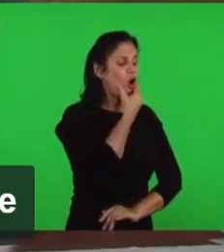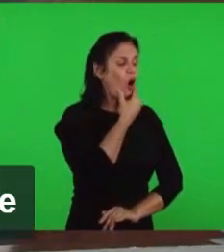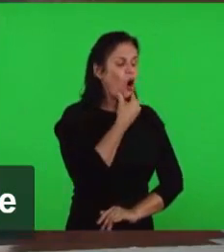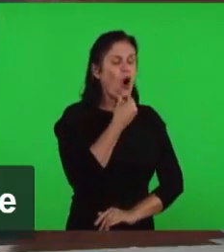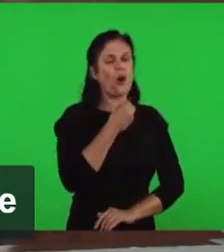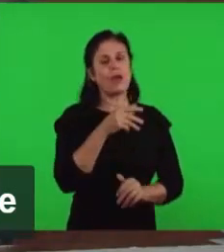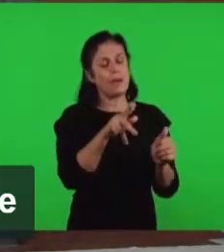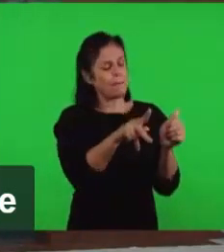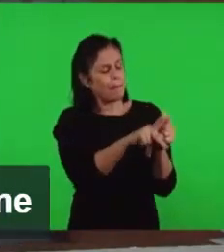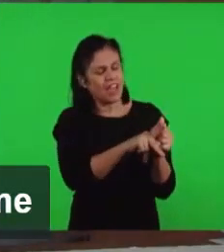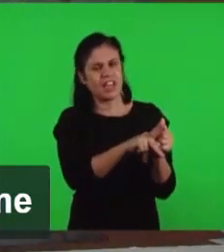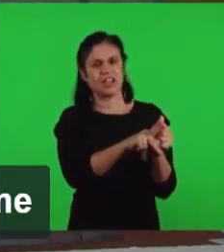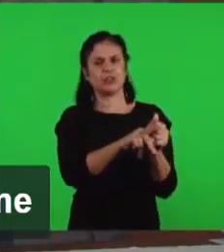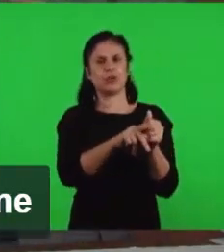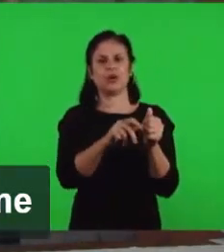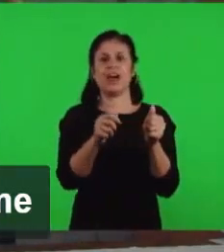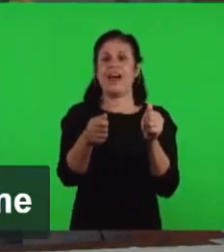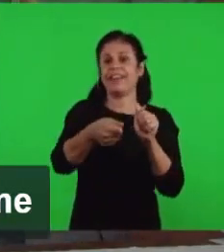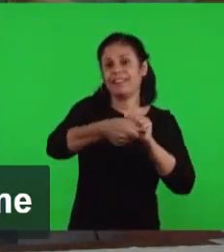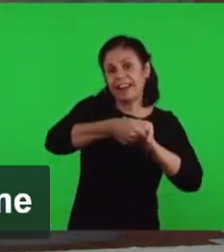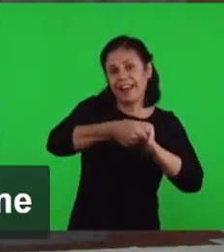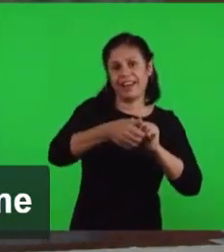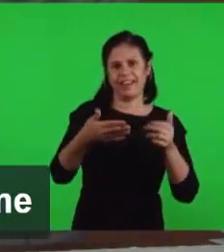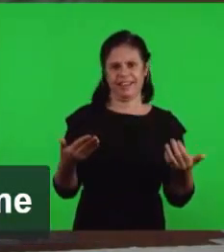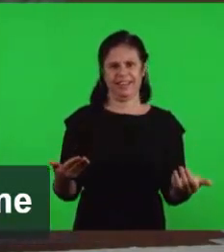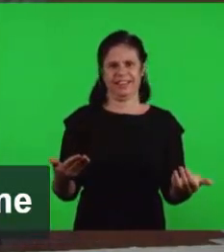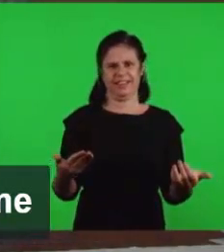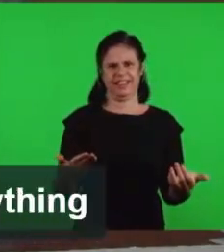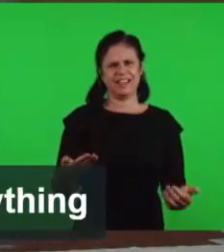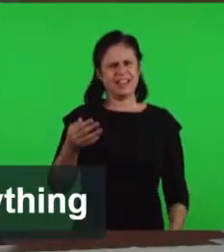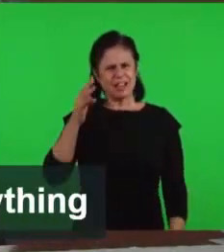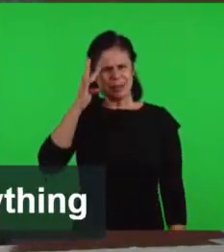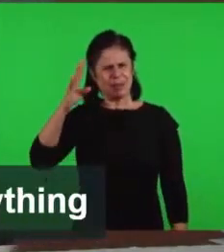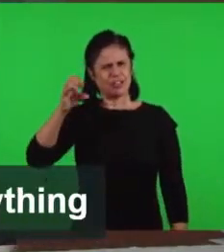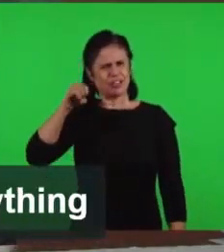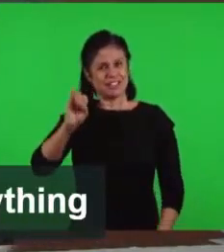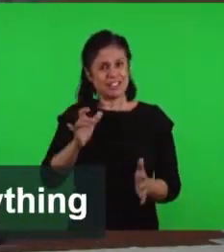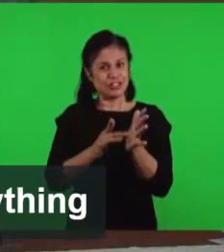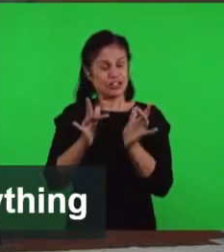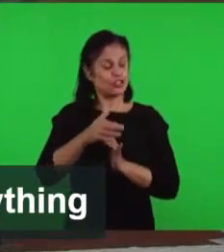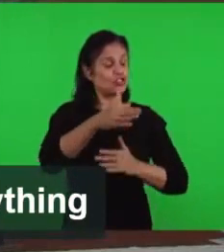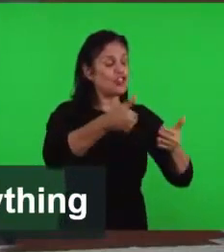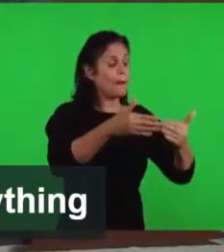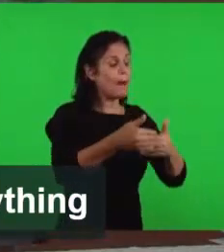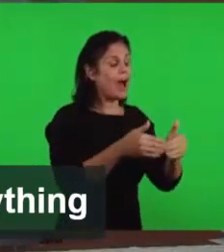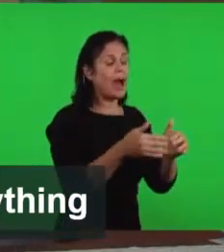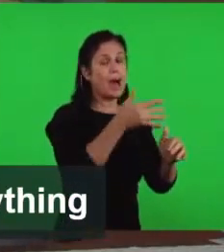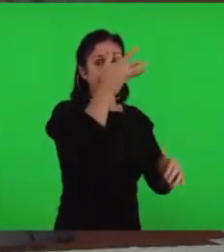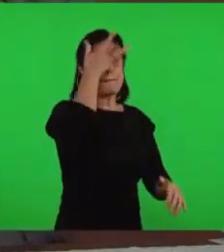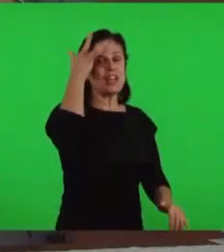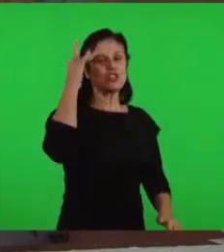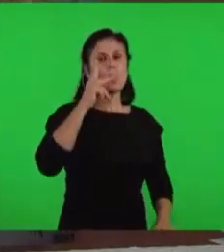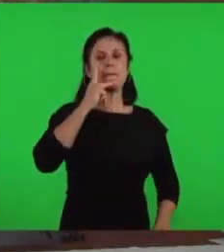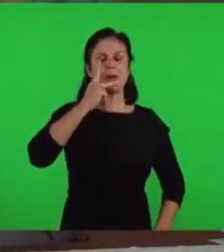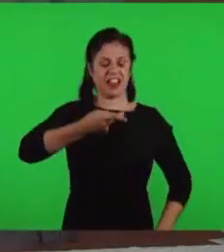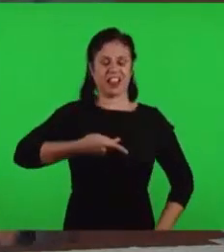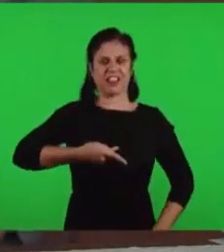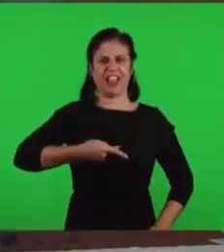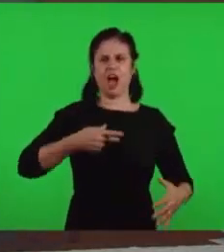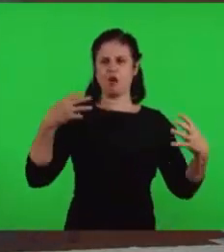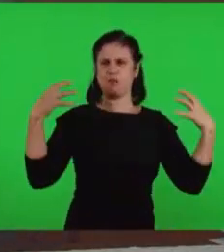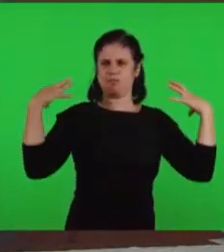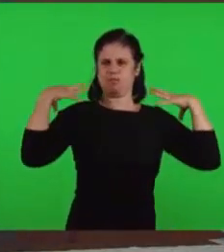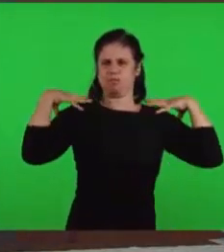pescador porque você não achava que você chamasse os filósofos da época não saía nada ele não ia dizer nada isso é filosofia